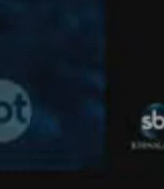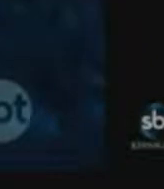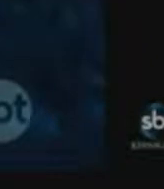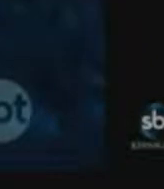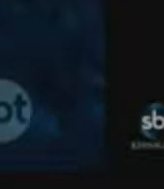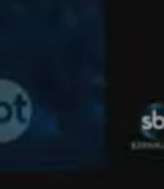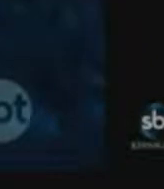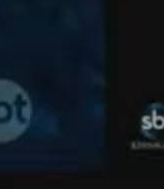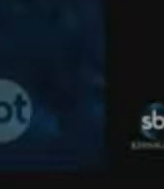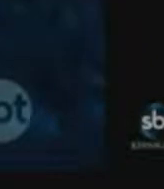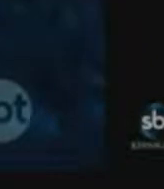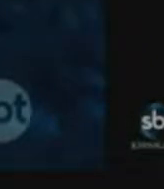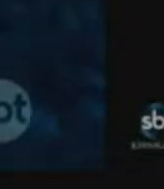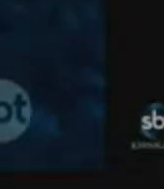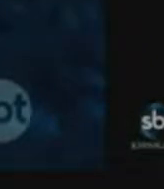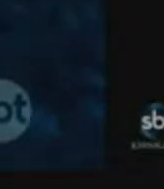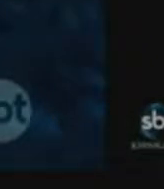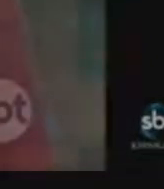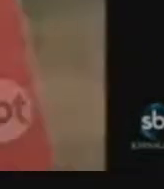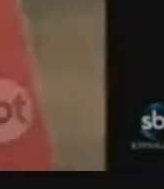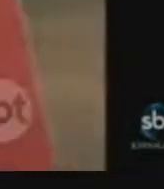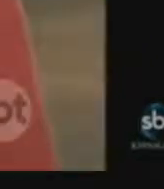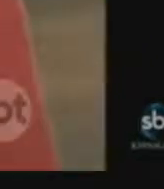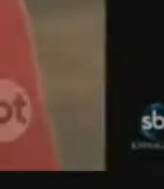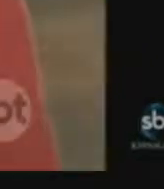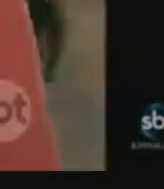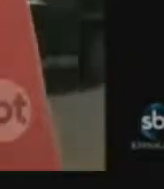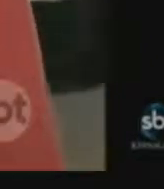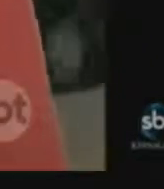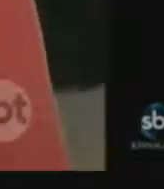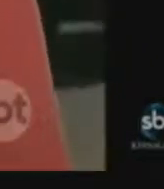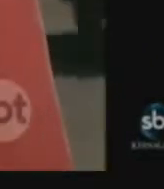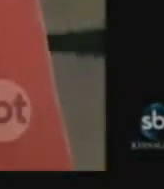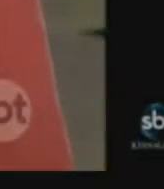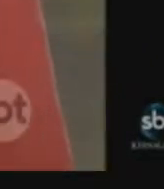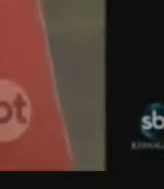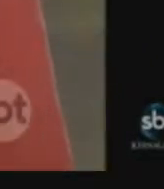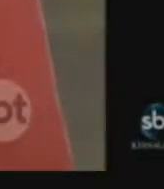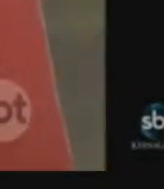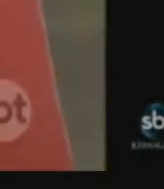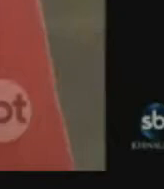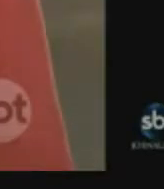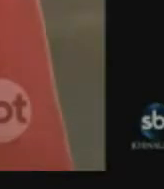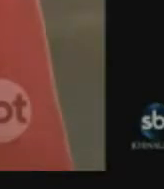pra dispersar a multidão? Fernanda Trigueiro tem os detalhes.